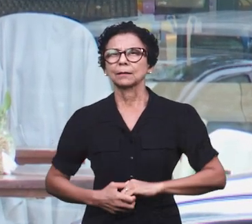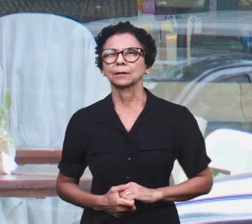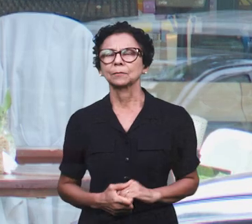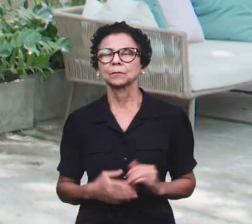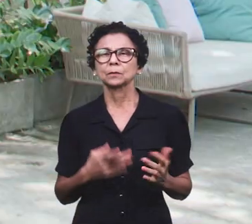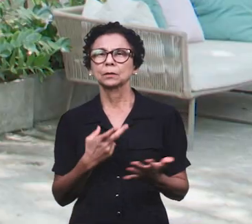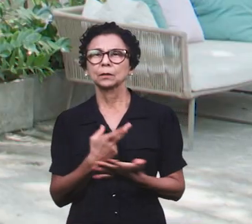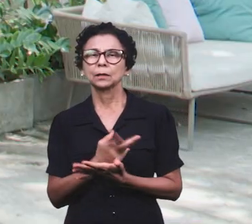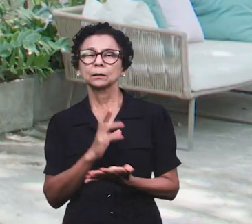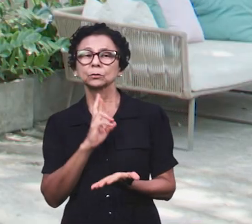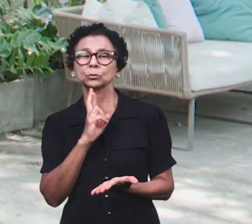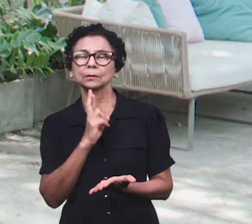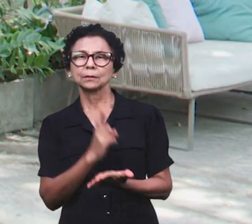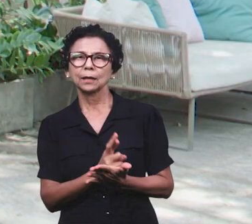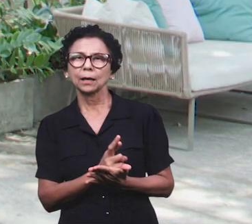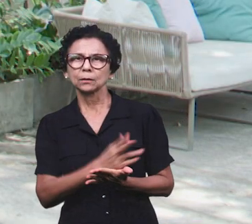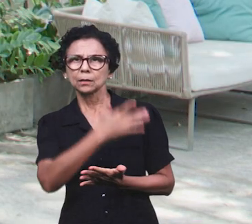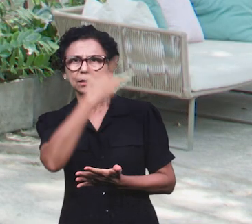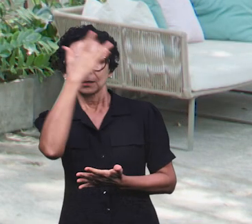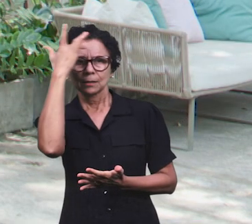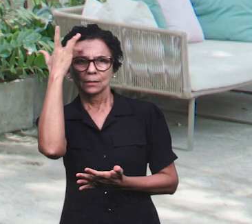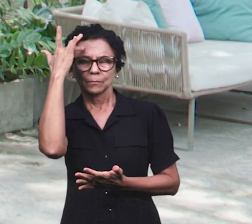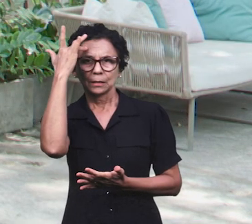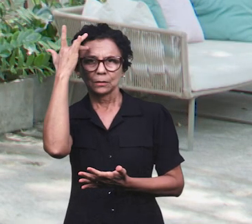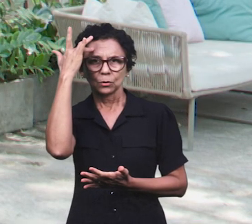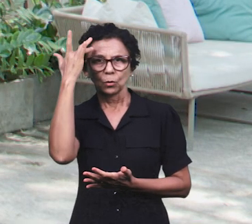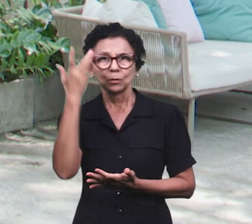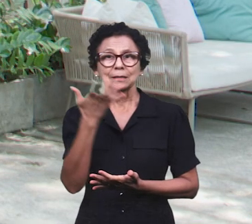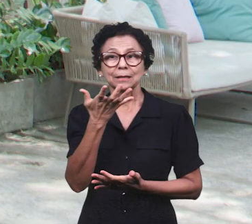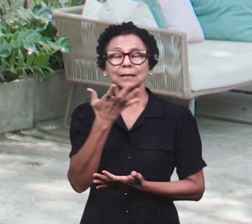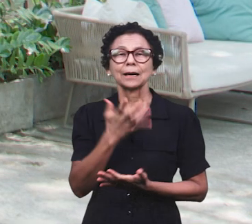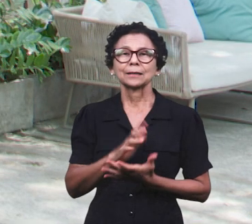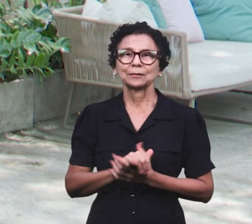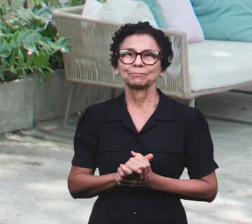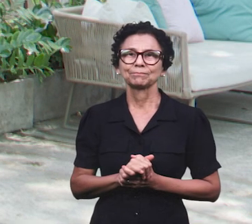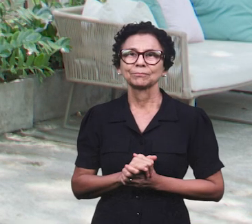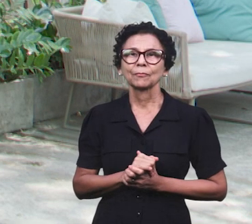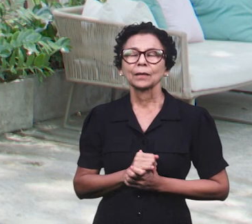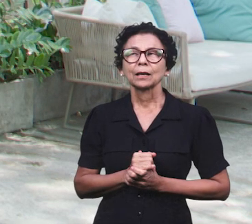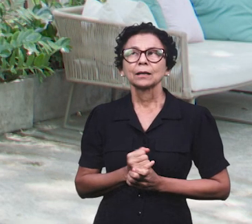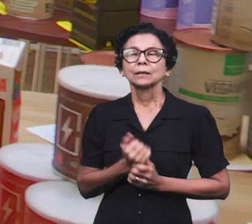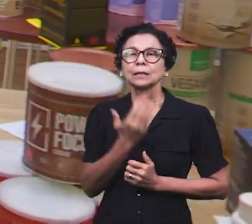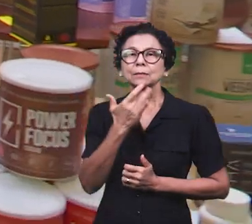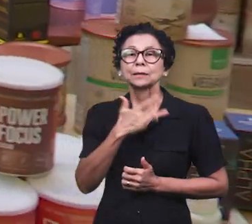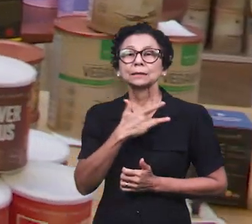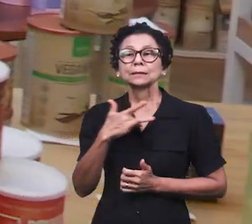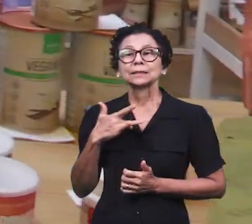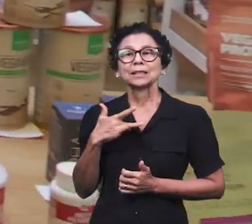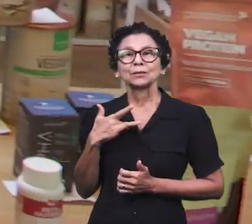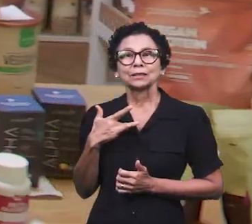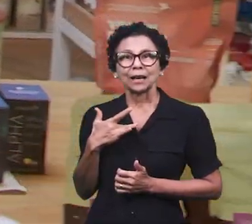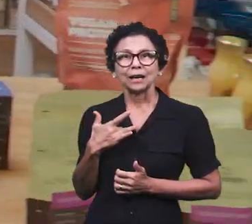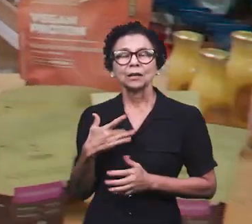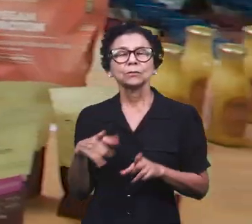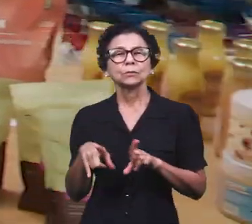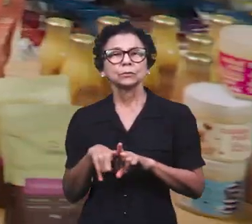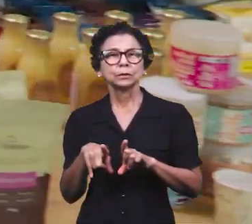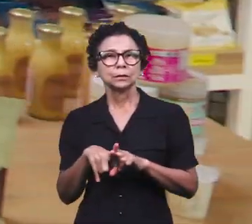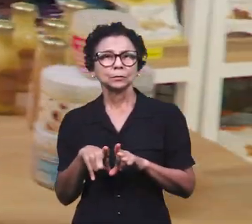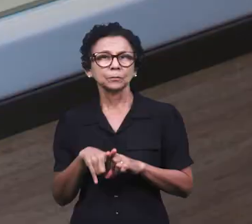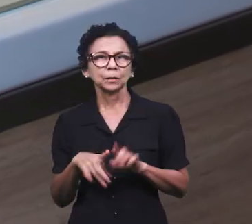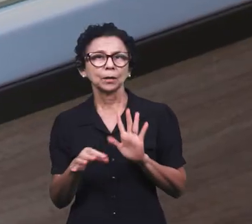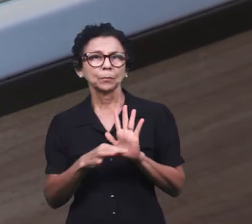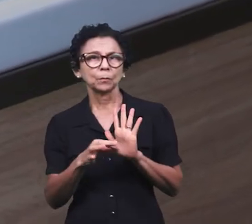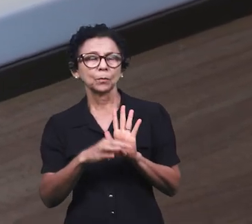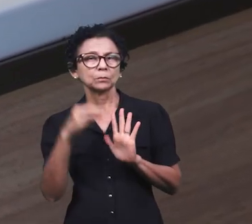do consumidor atento às demandas por alimentos saudáveis, mas também proporciona aos seus clientes outras